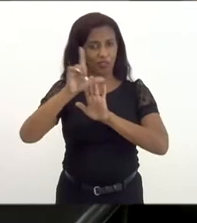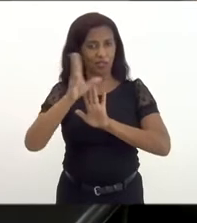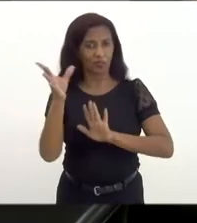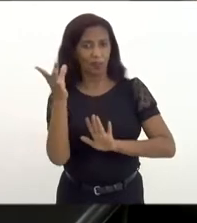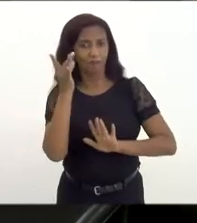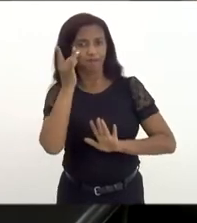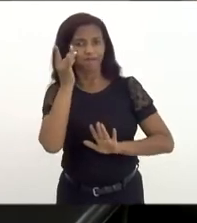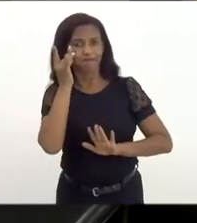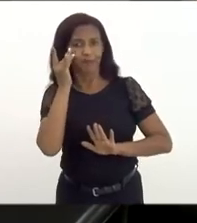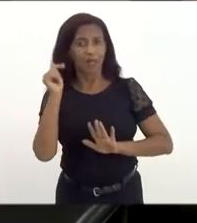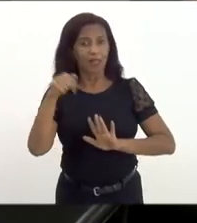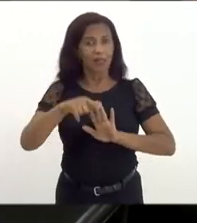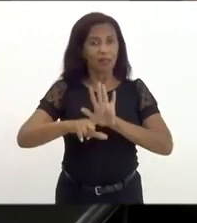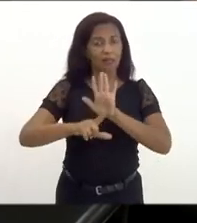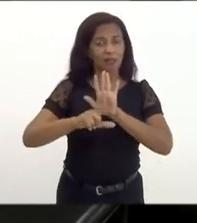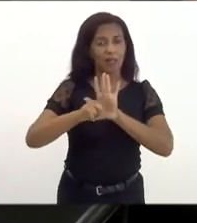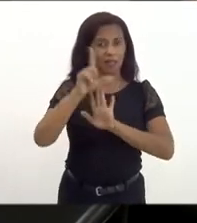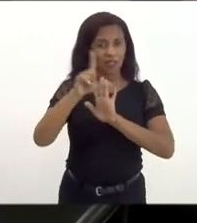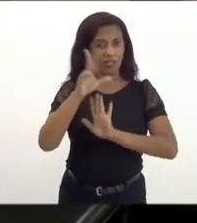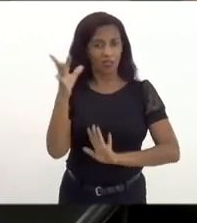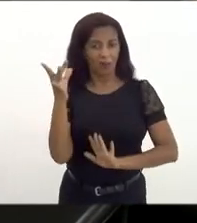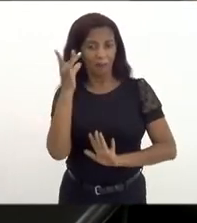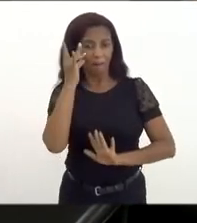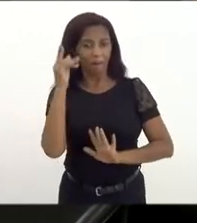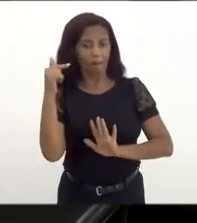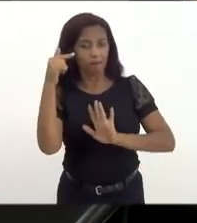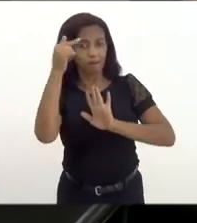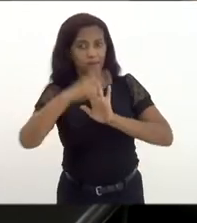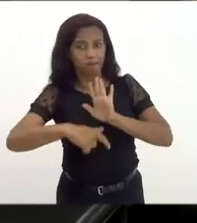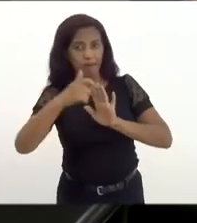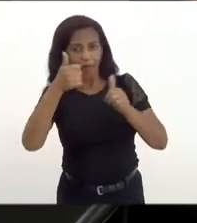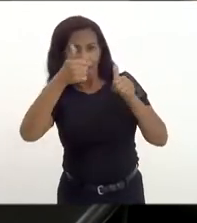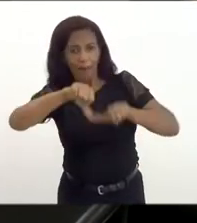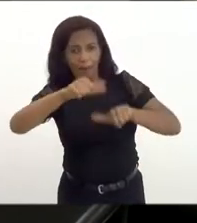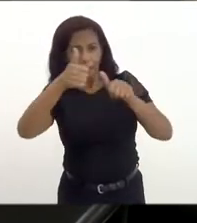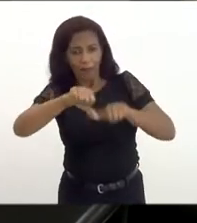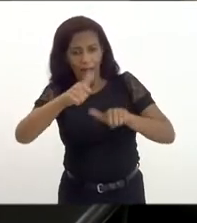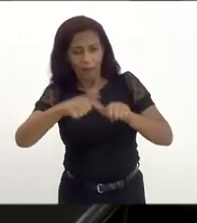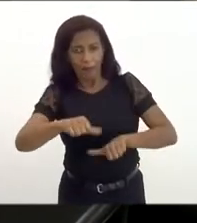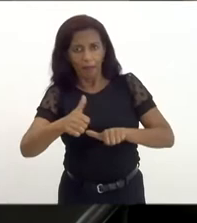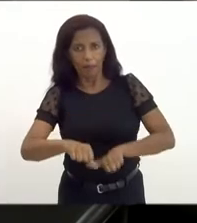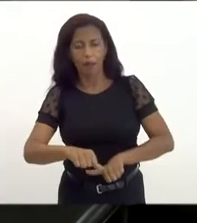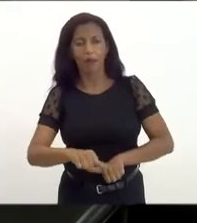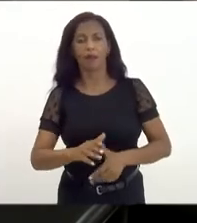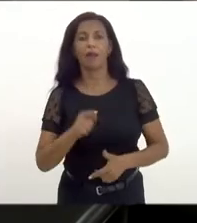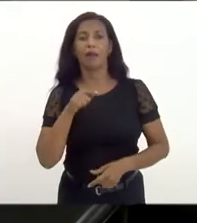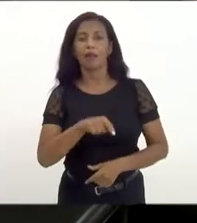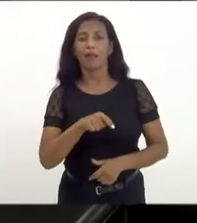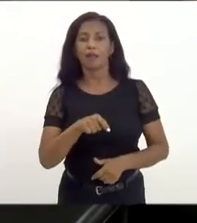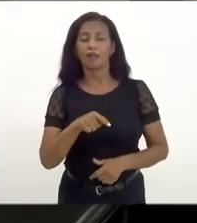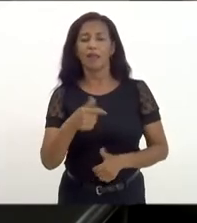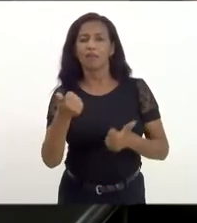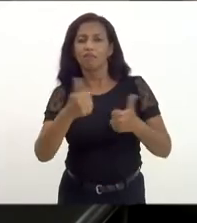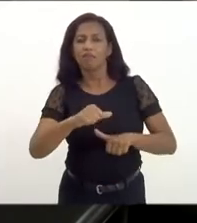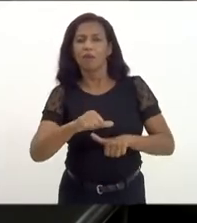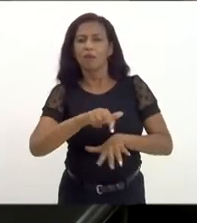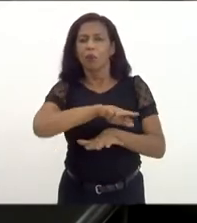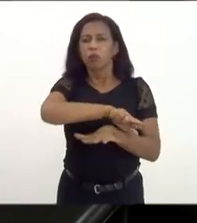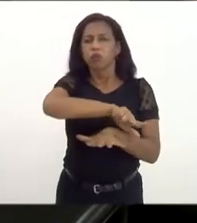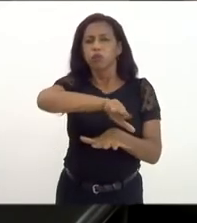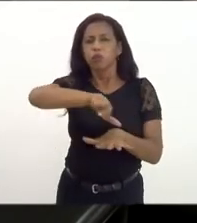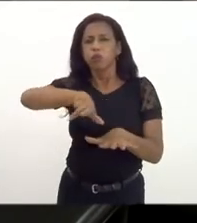a pintura nessa aprovação Legislativa a nossa aprovação e ela pode ter